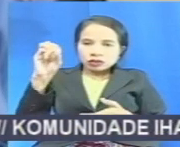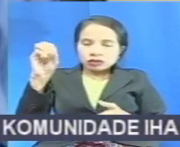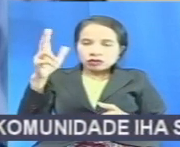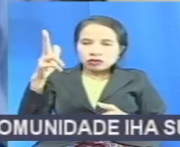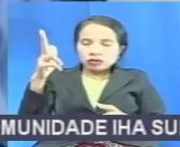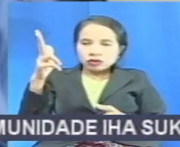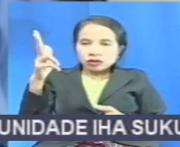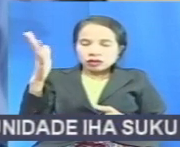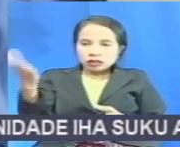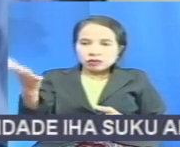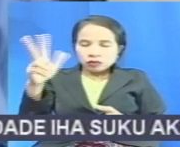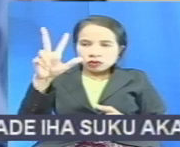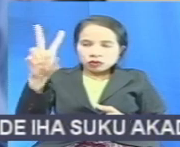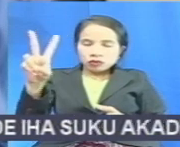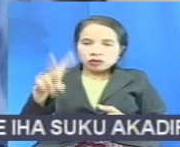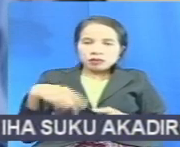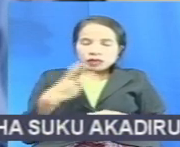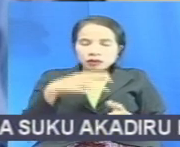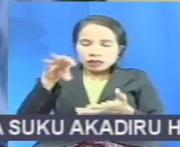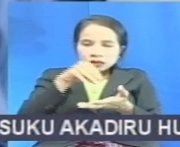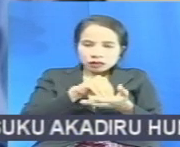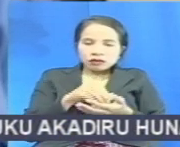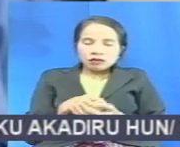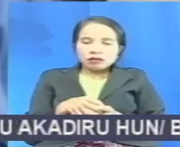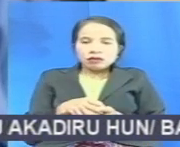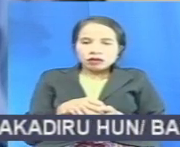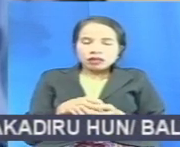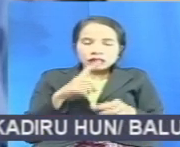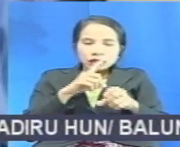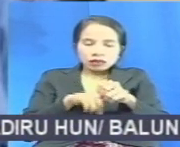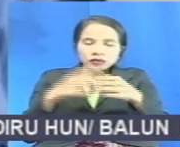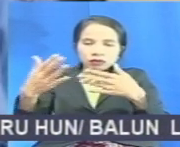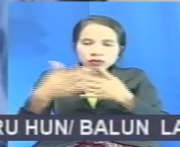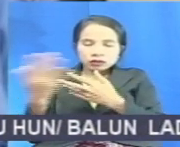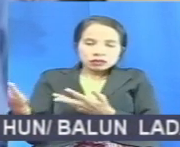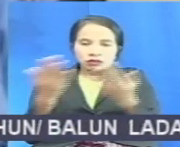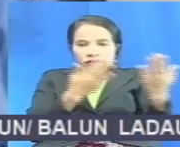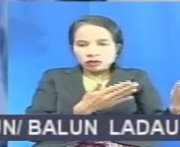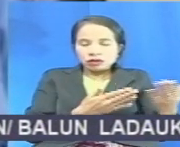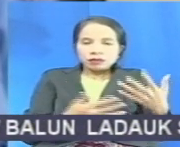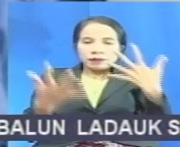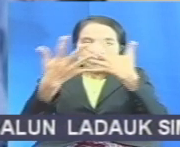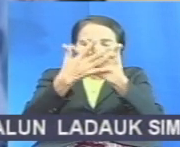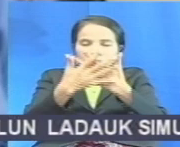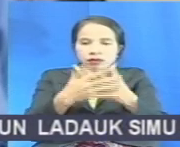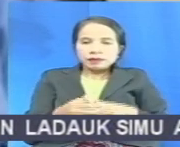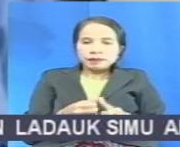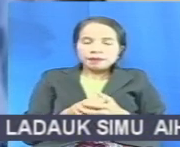0052 nebe ami escutona e ia tipo barak se lori ba ia prisão atu